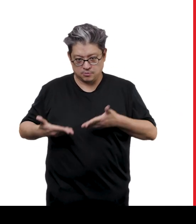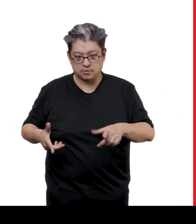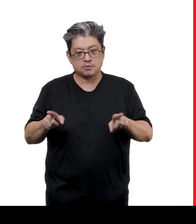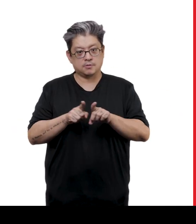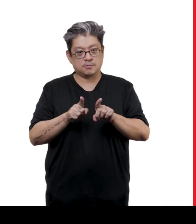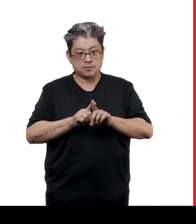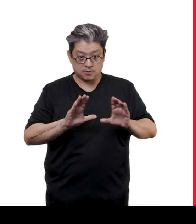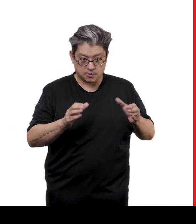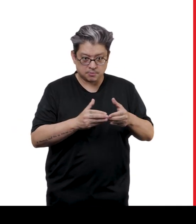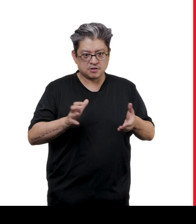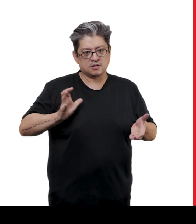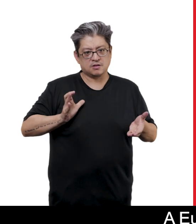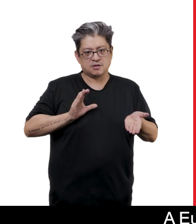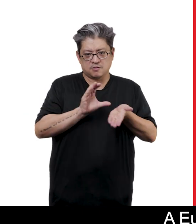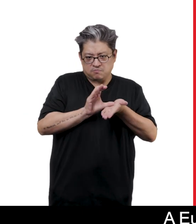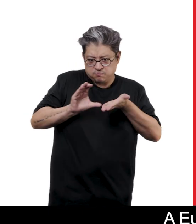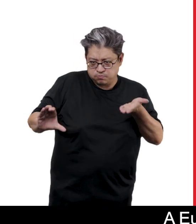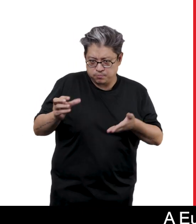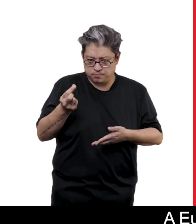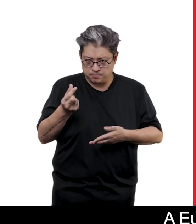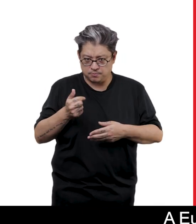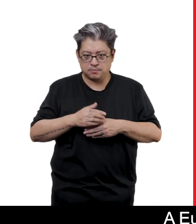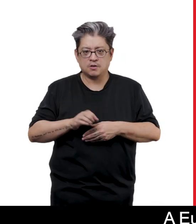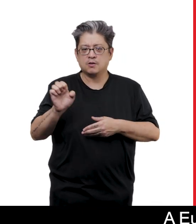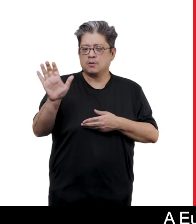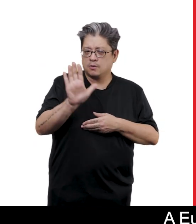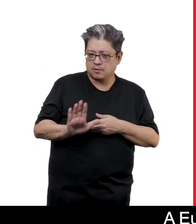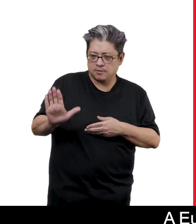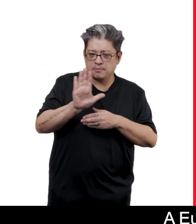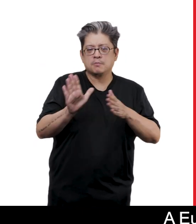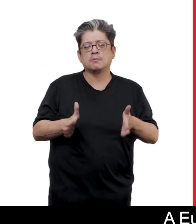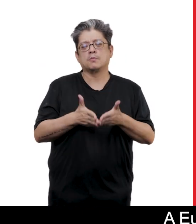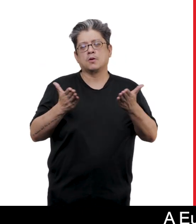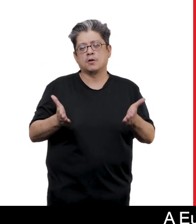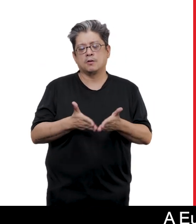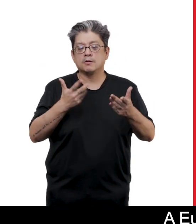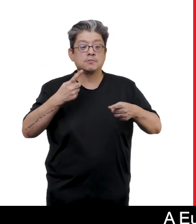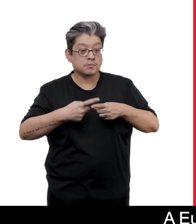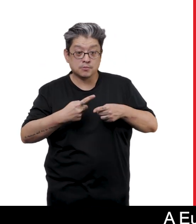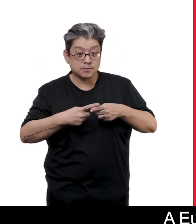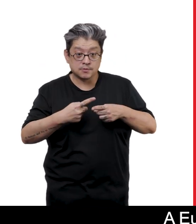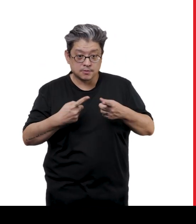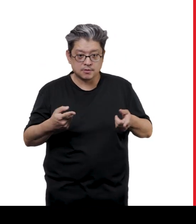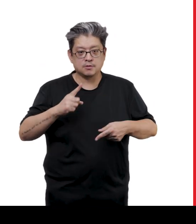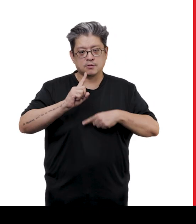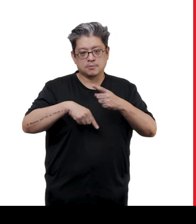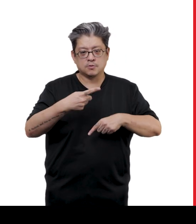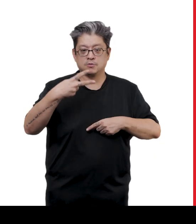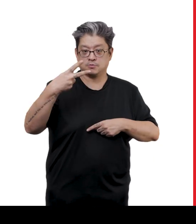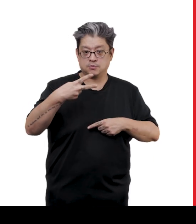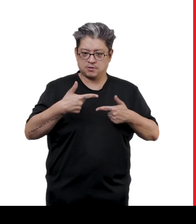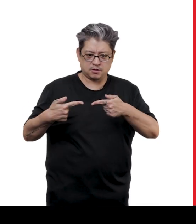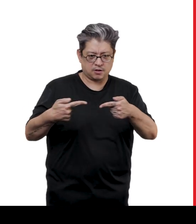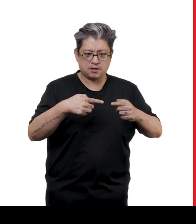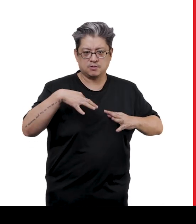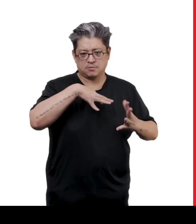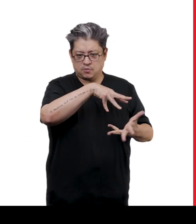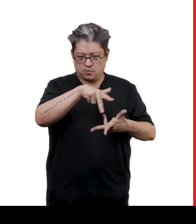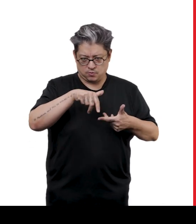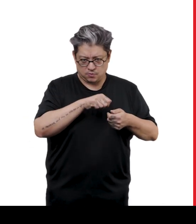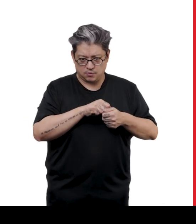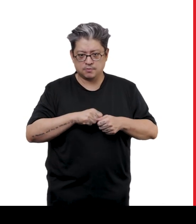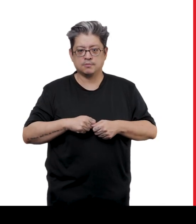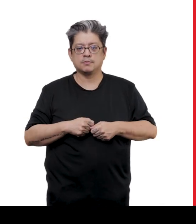elite paulistana. A Europa encontrava-se empobrecida após a Segunda Guerra Mundial e as obras de arte de